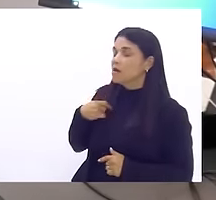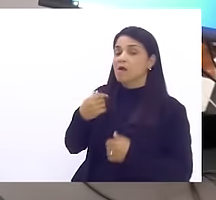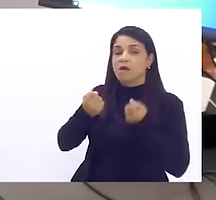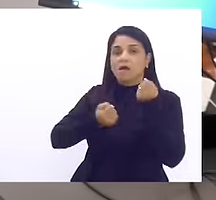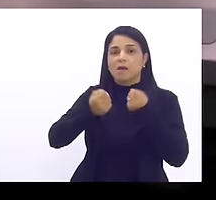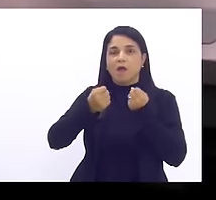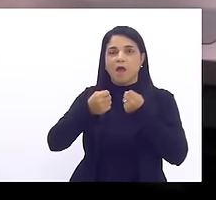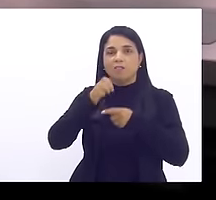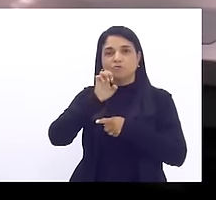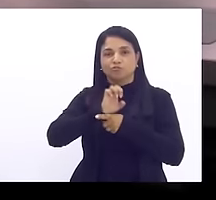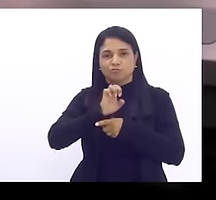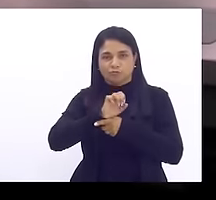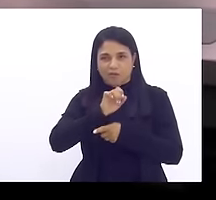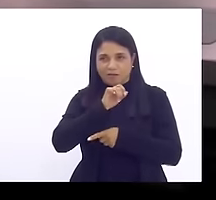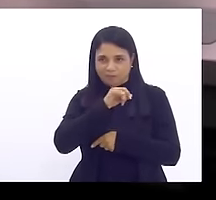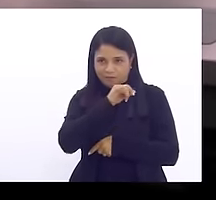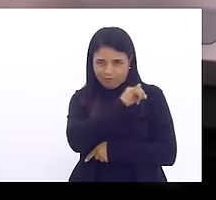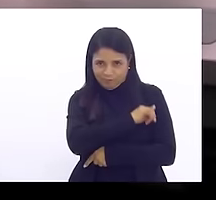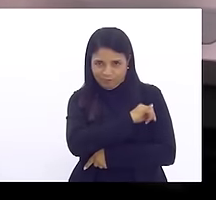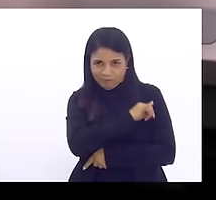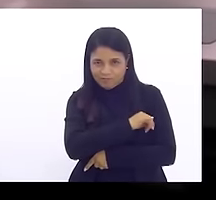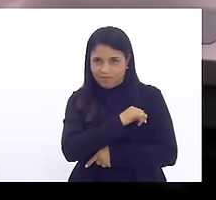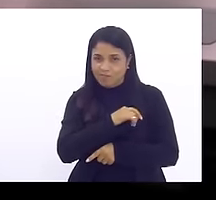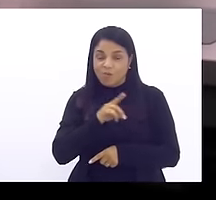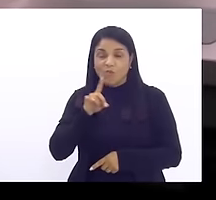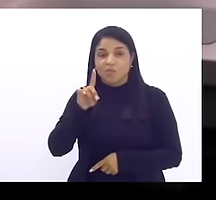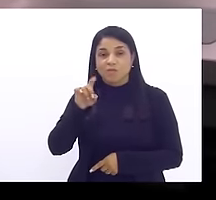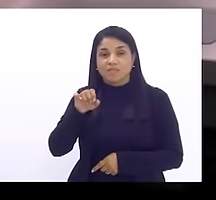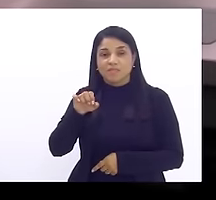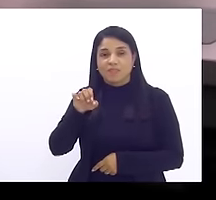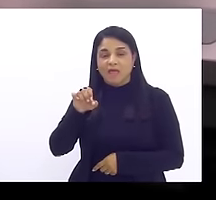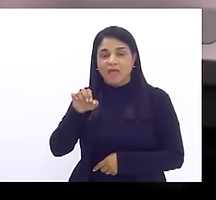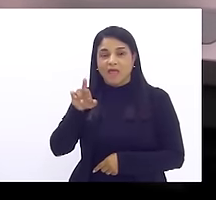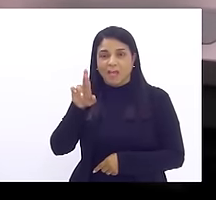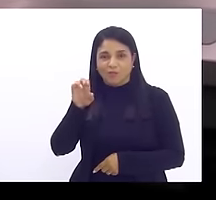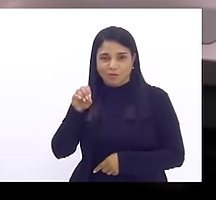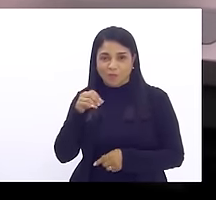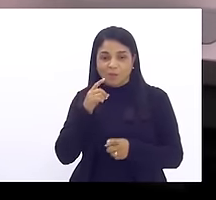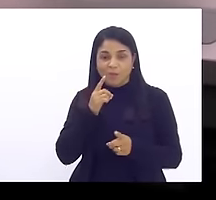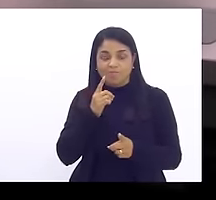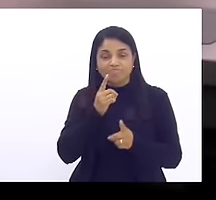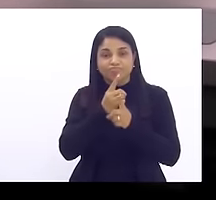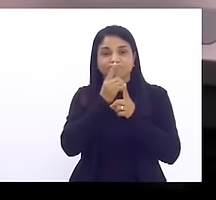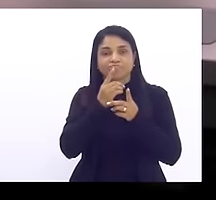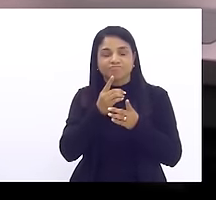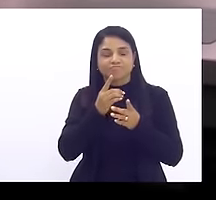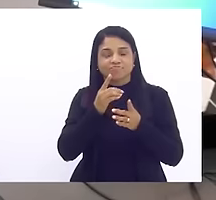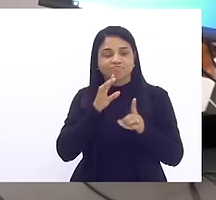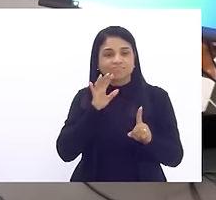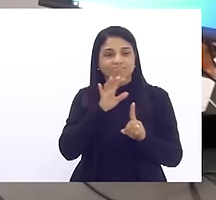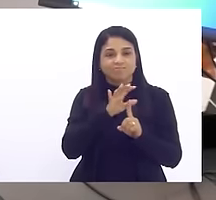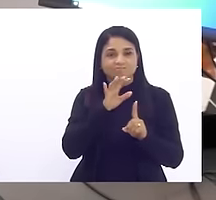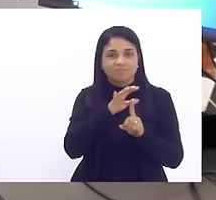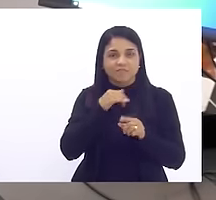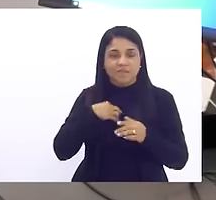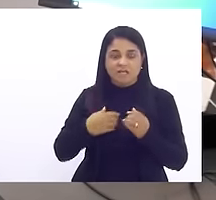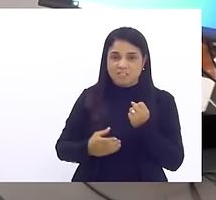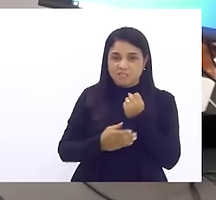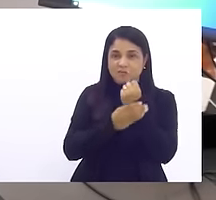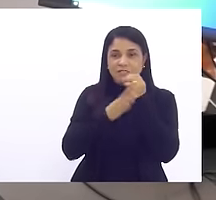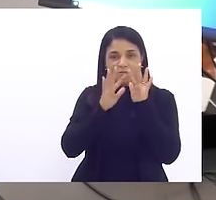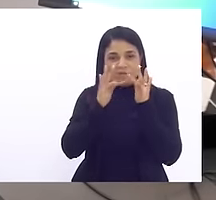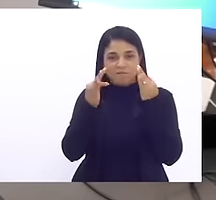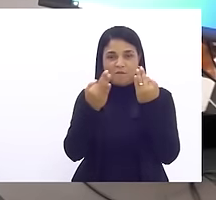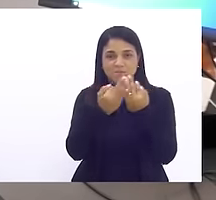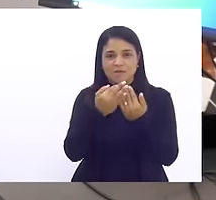do Estado o teto para reprimir o transporte legalizado para a segurança da minha família eu vou andar com carro de